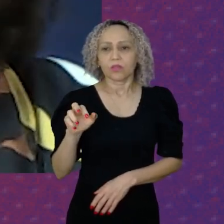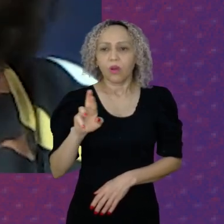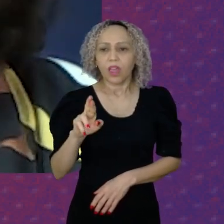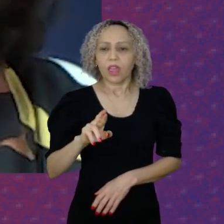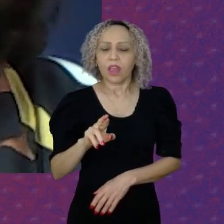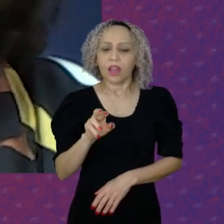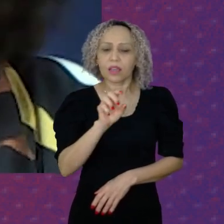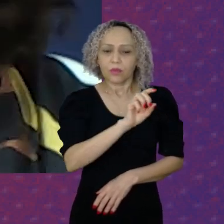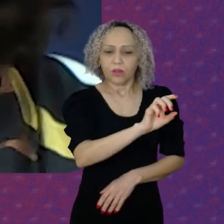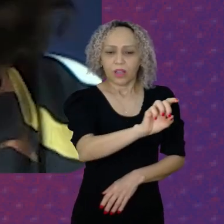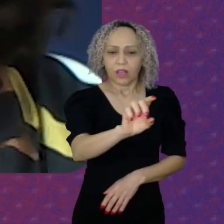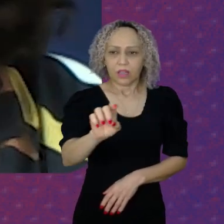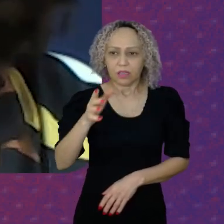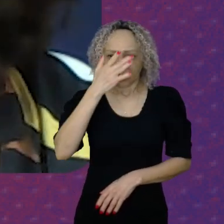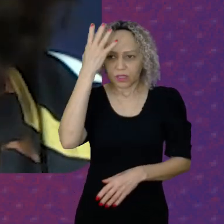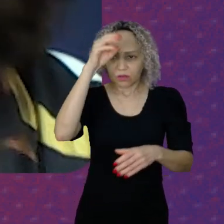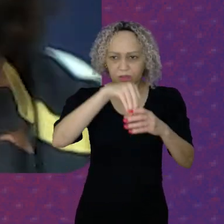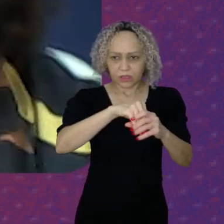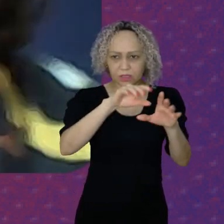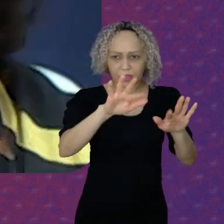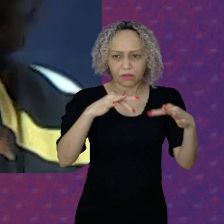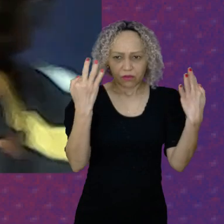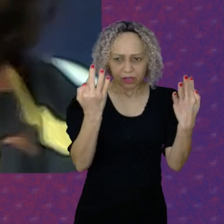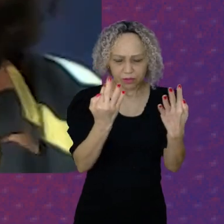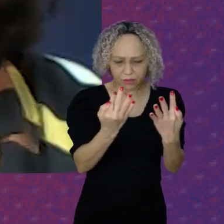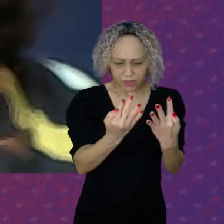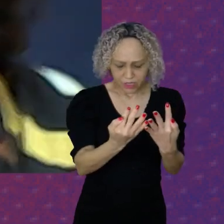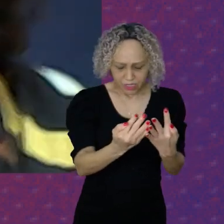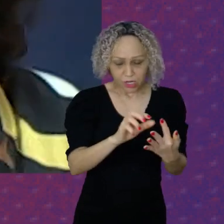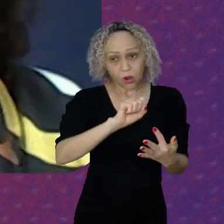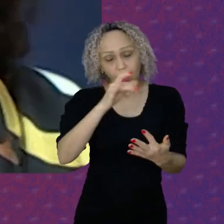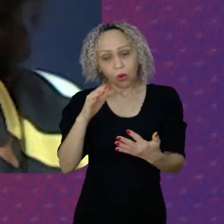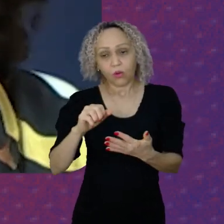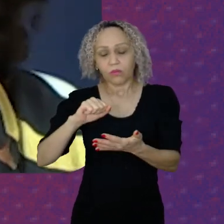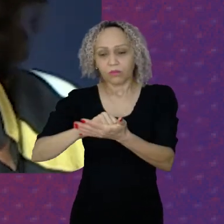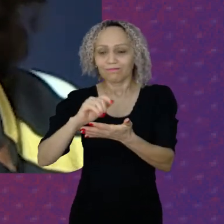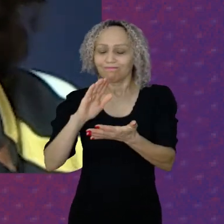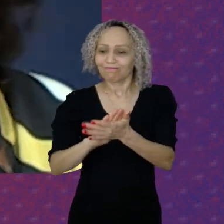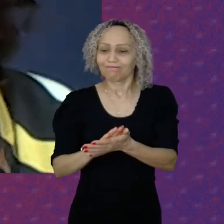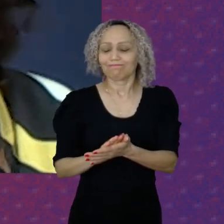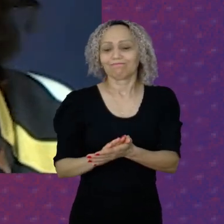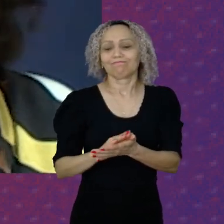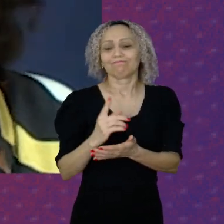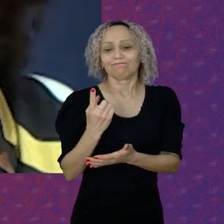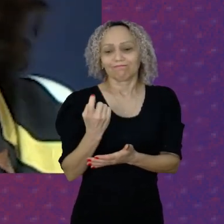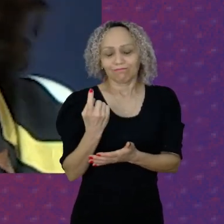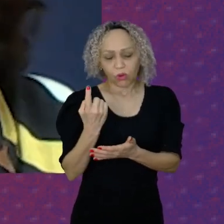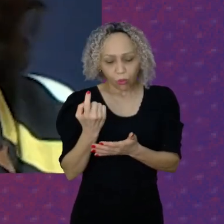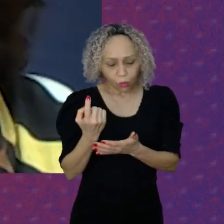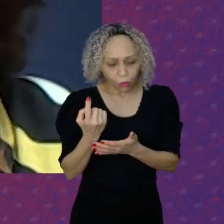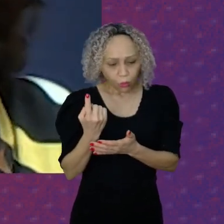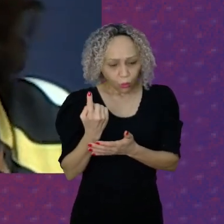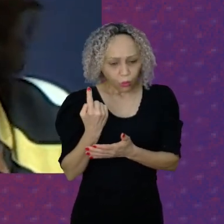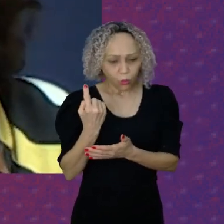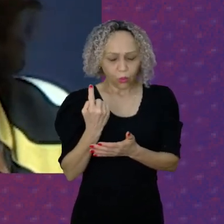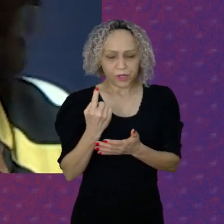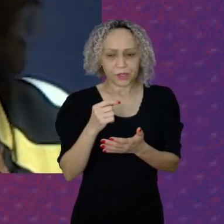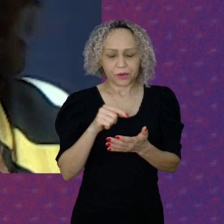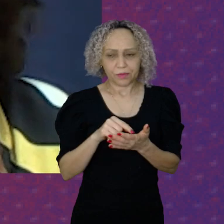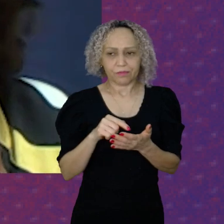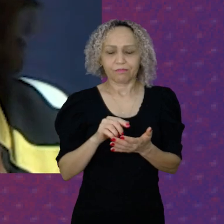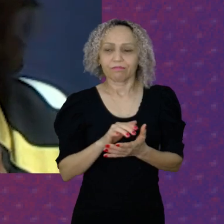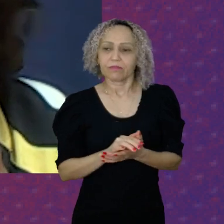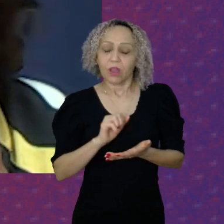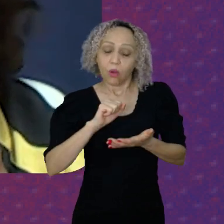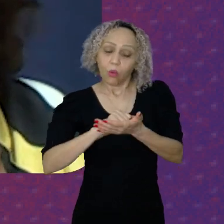no cadastro único. Isso é muito importante, né? Nós tivemos aí várias distorções no